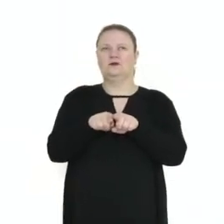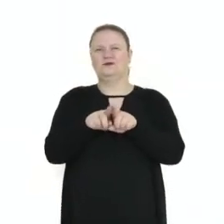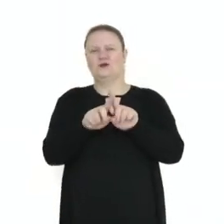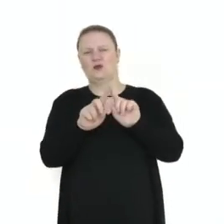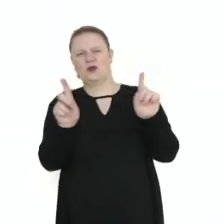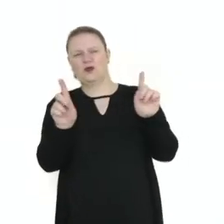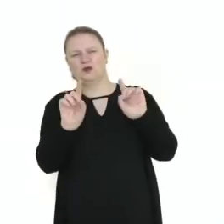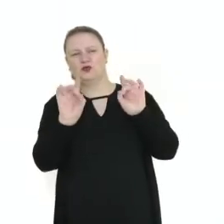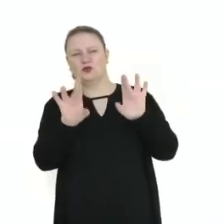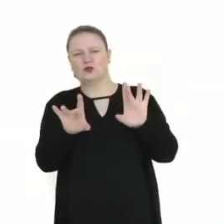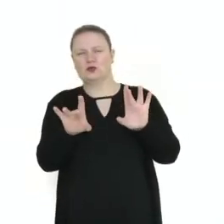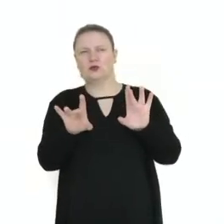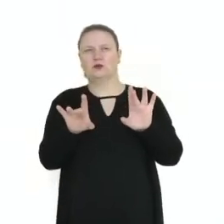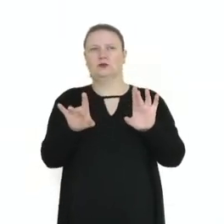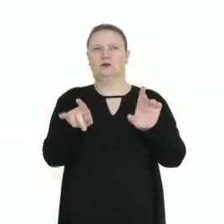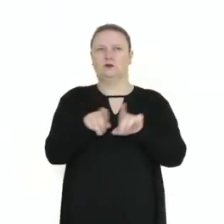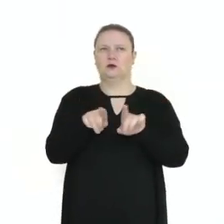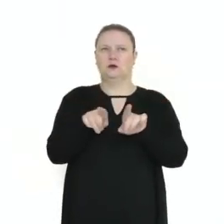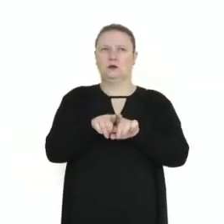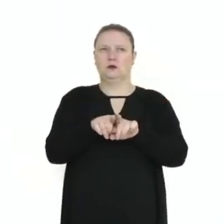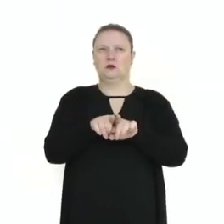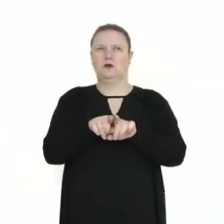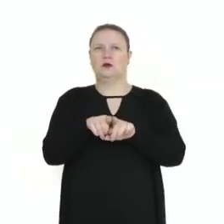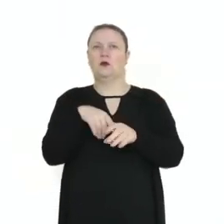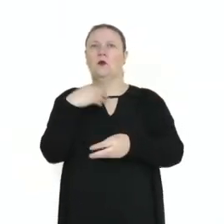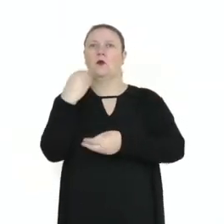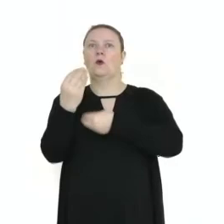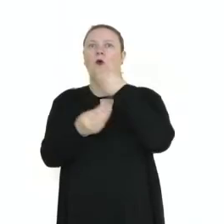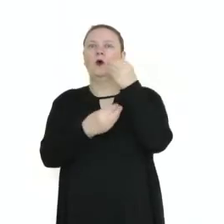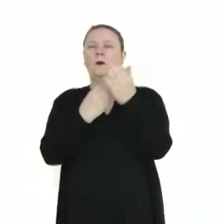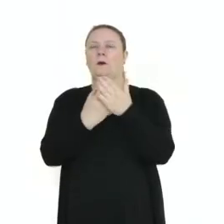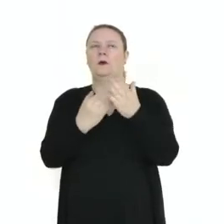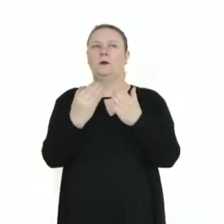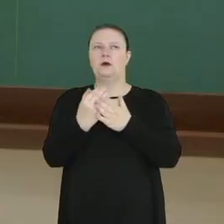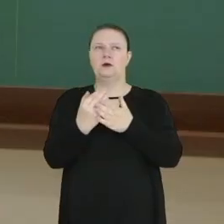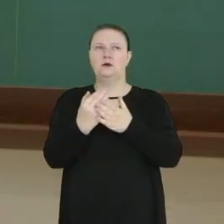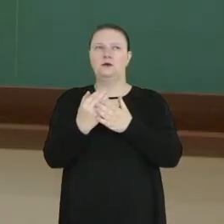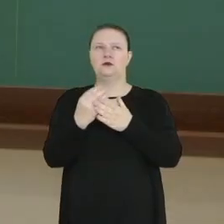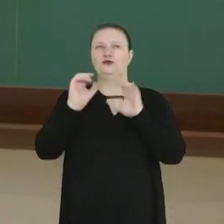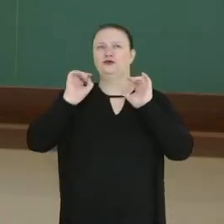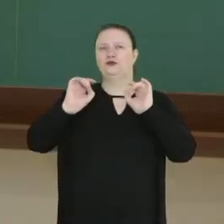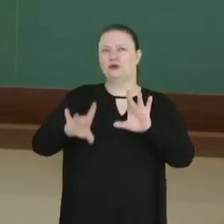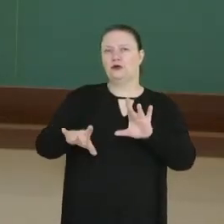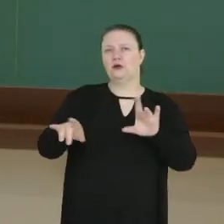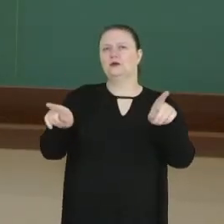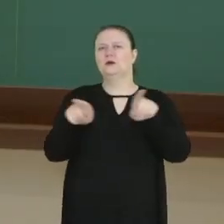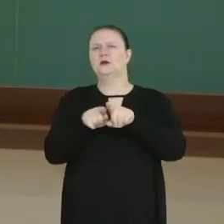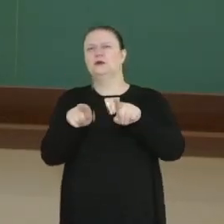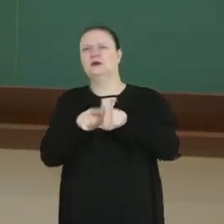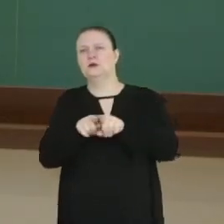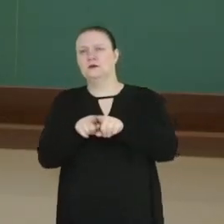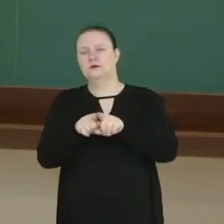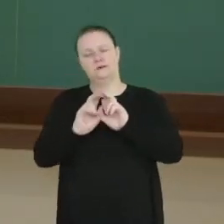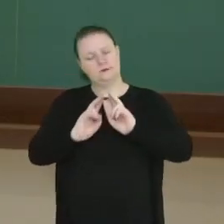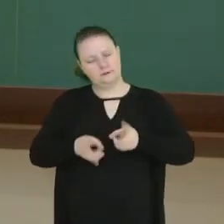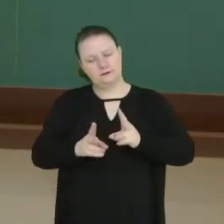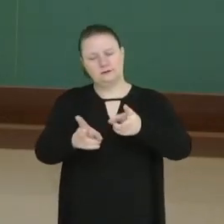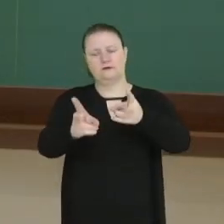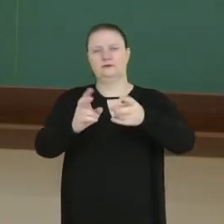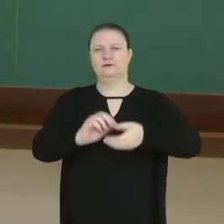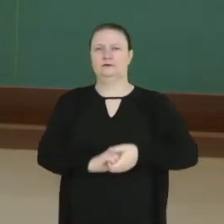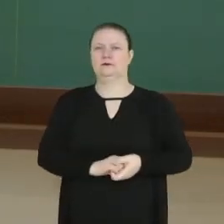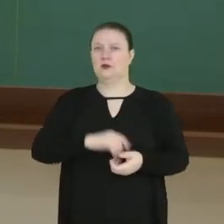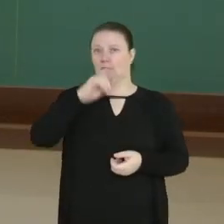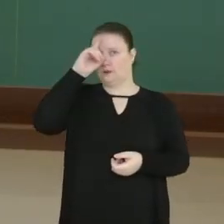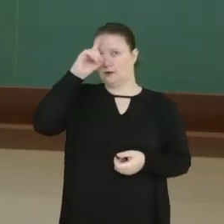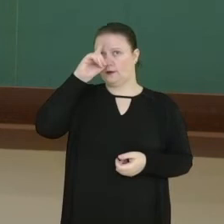mas também, tanto como, não só, como também, e assim por diante. Então, essas ideias,